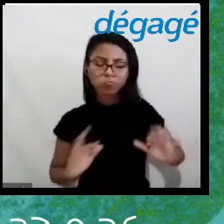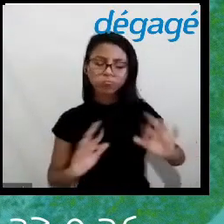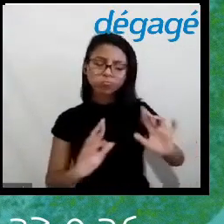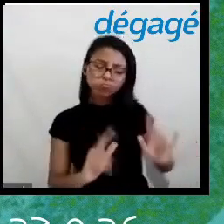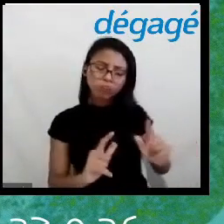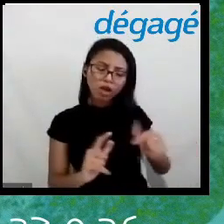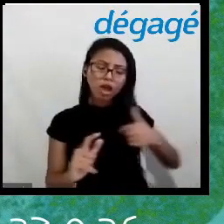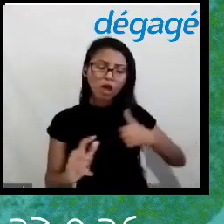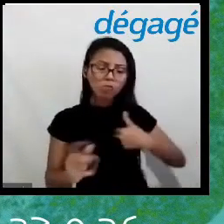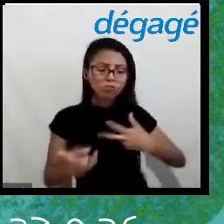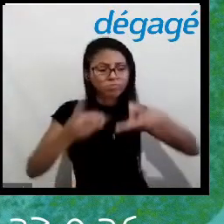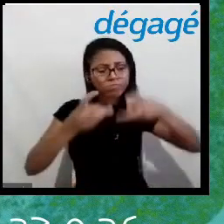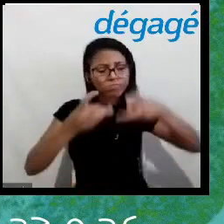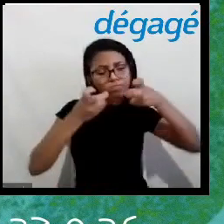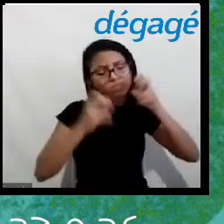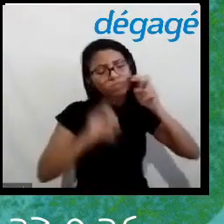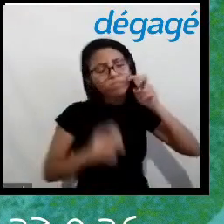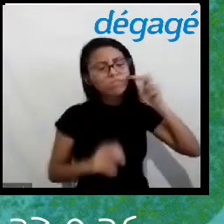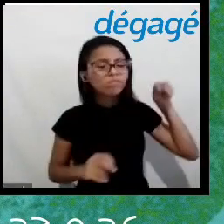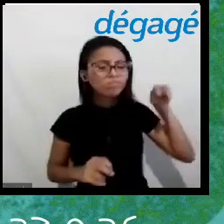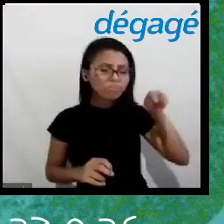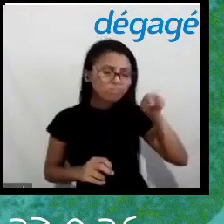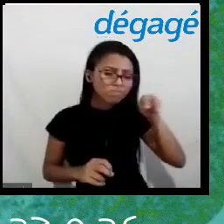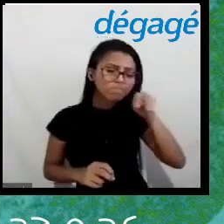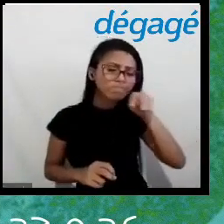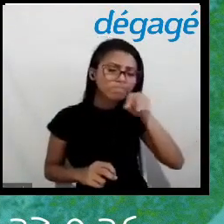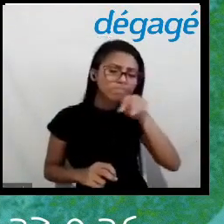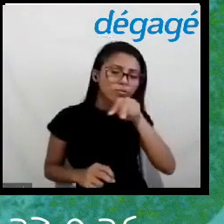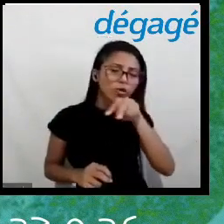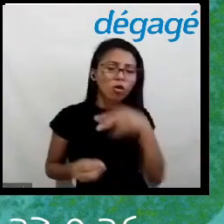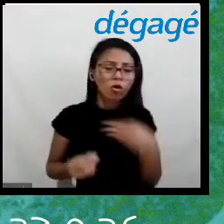que, e aí